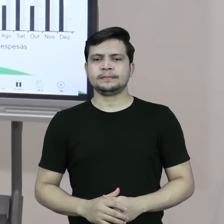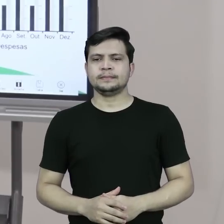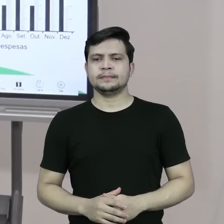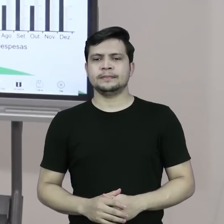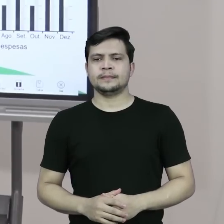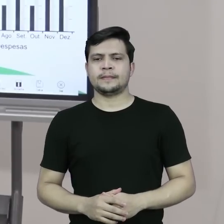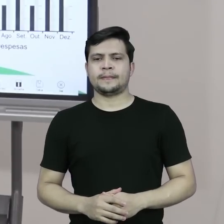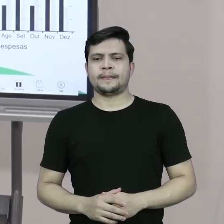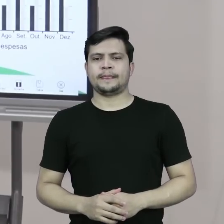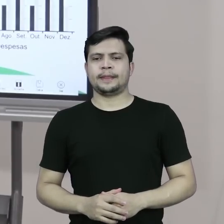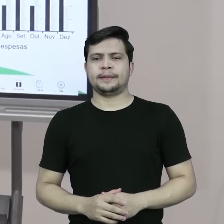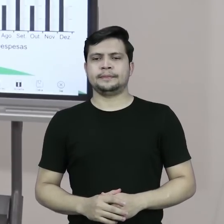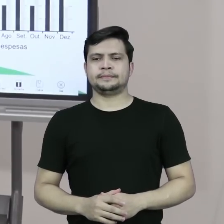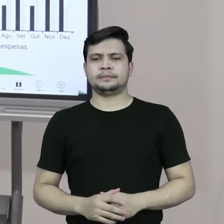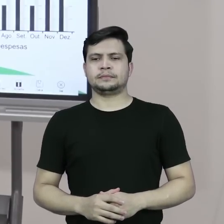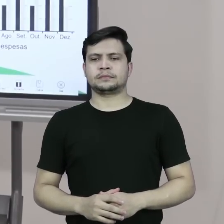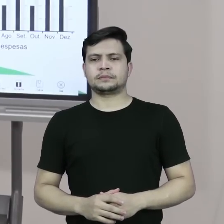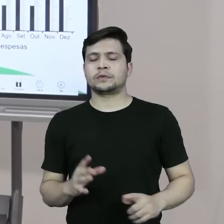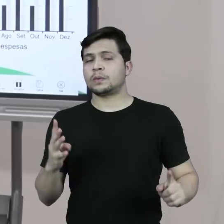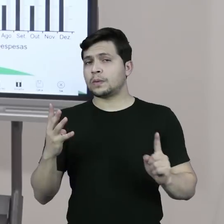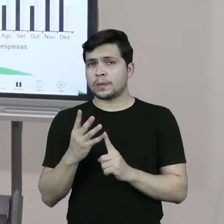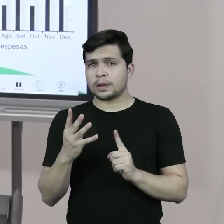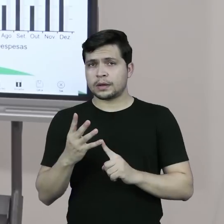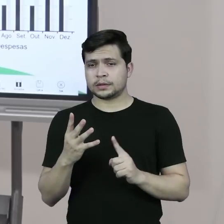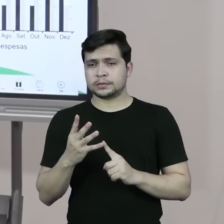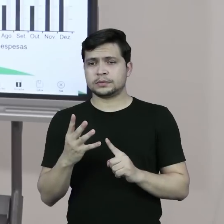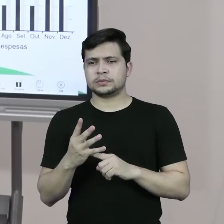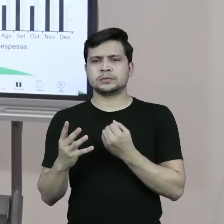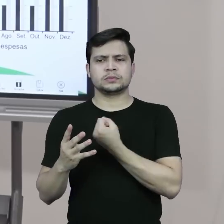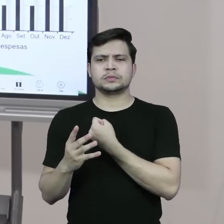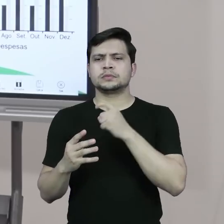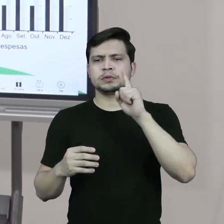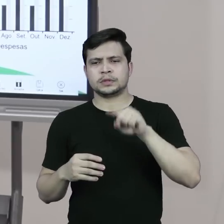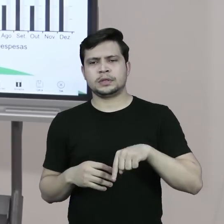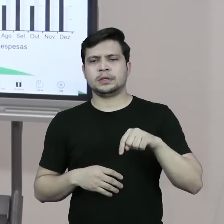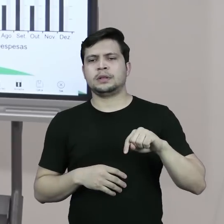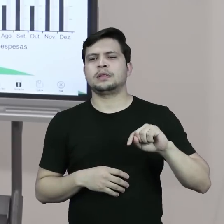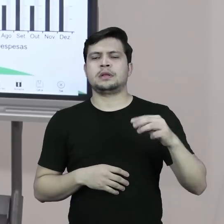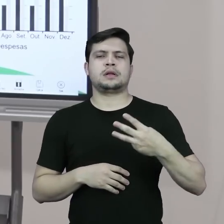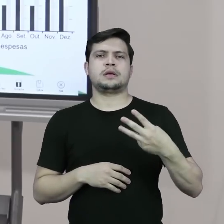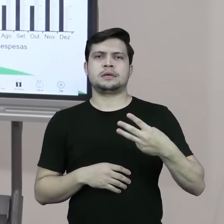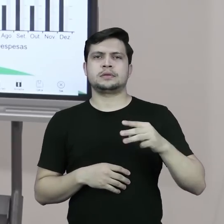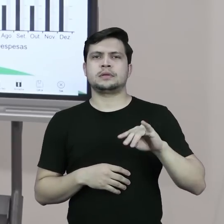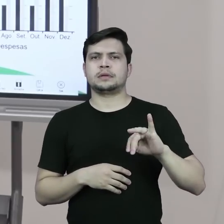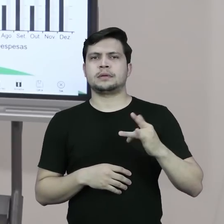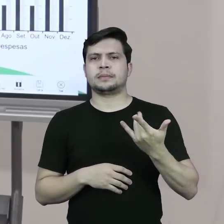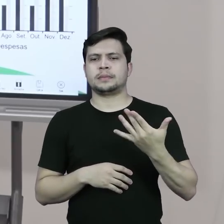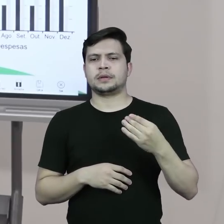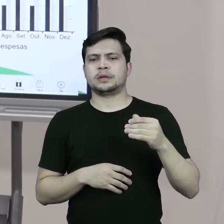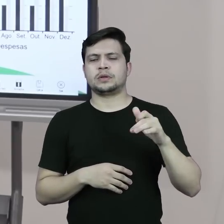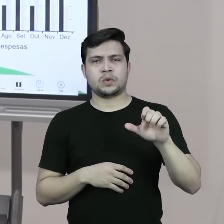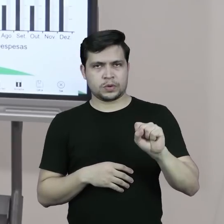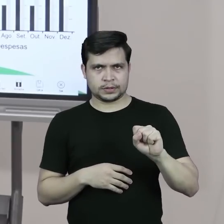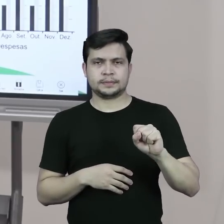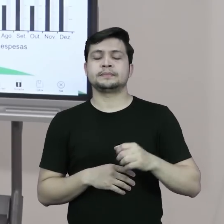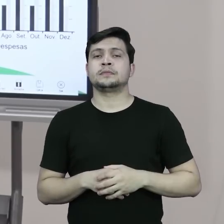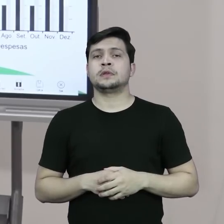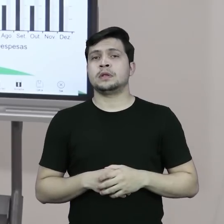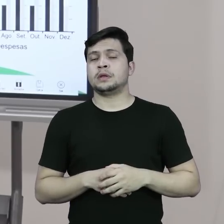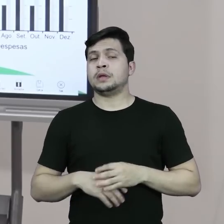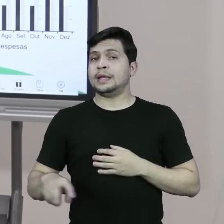cobrado. Qual é o cuidado que a gente tem que ter, que é claro que o Enem vai fazer isso com a gente. Lembrar que eles têm que estar em ordem crescente